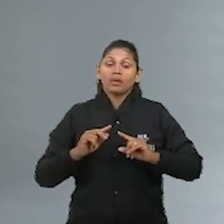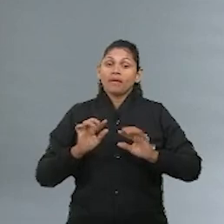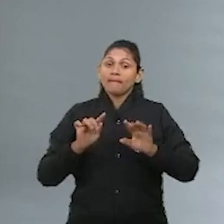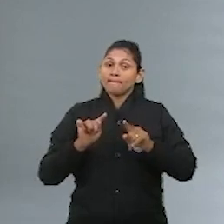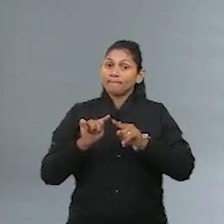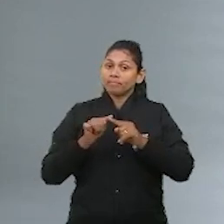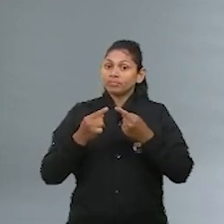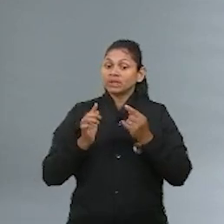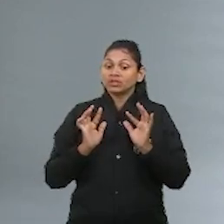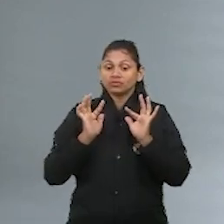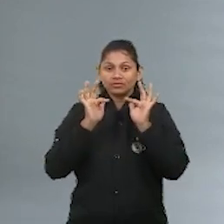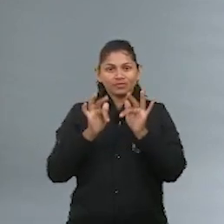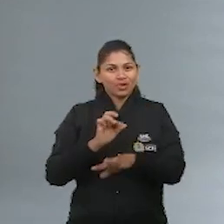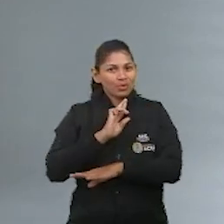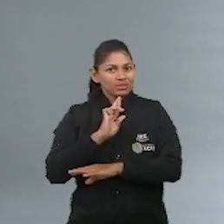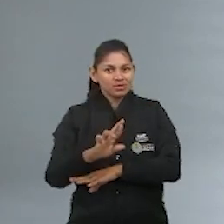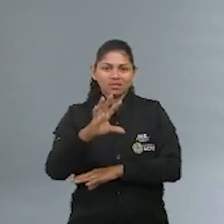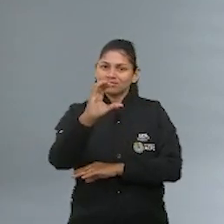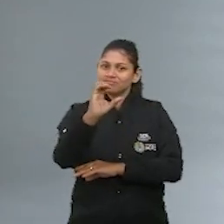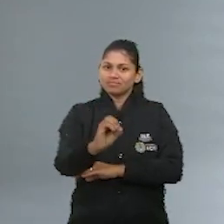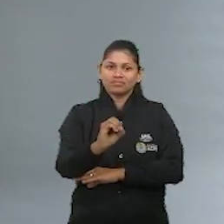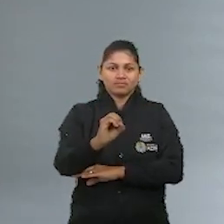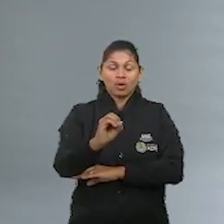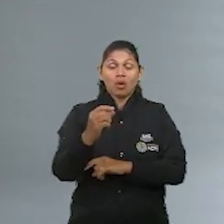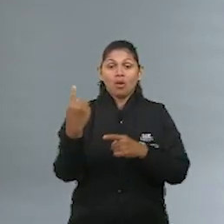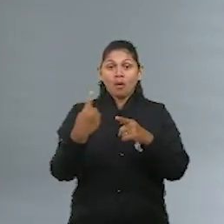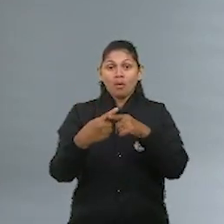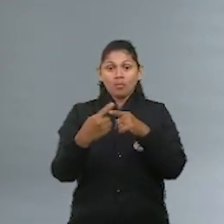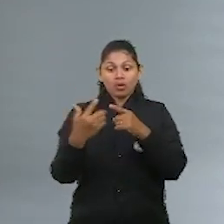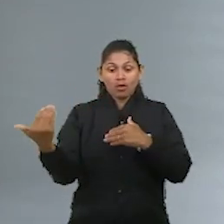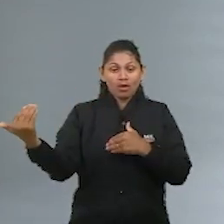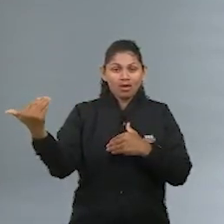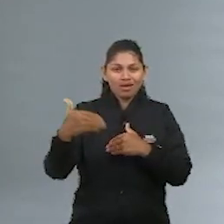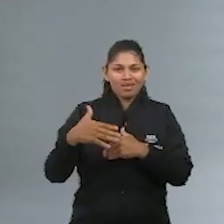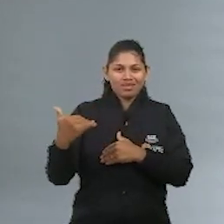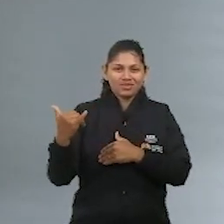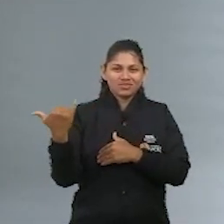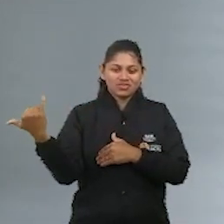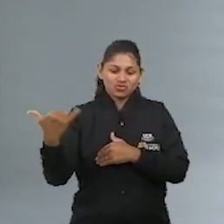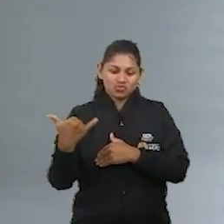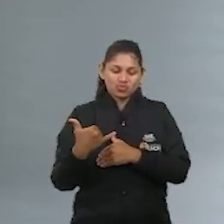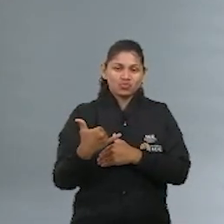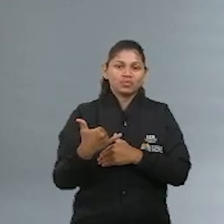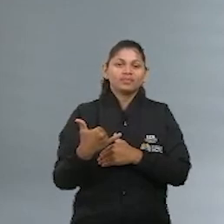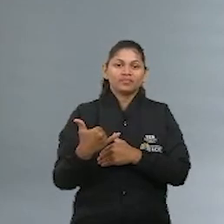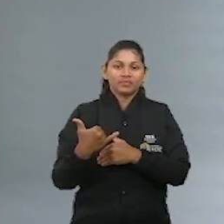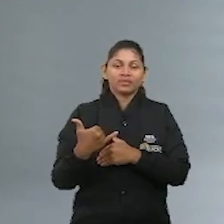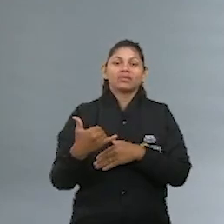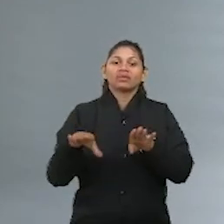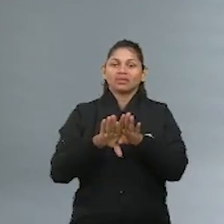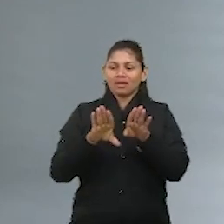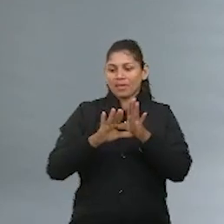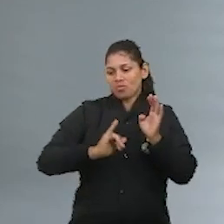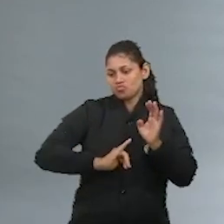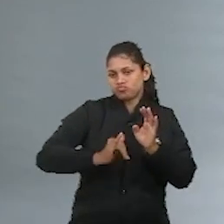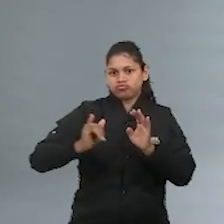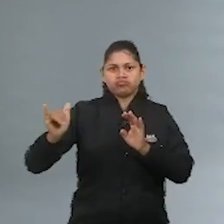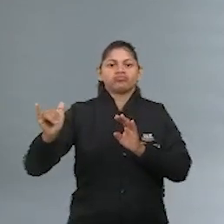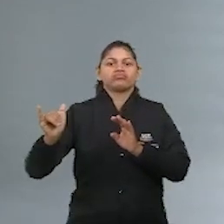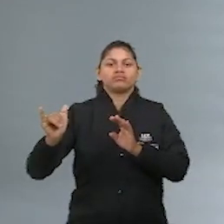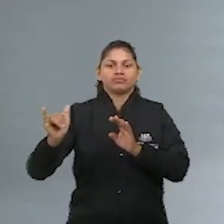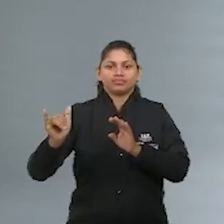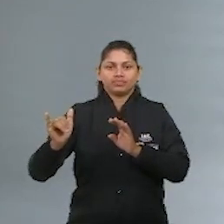tudo bem? Porque o que entra vai ser o que sai. Só que vai ter em pontos, como está em paralelo, essa minha corrente ela vai ter